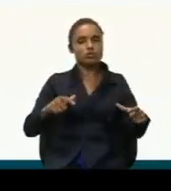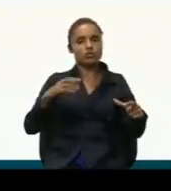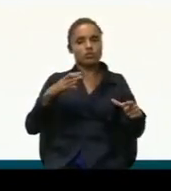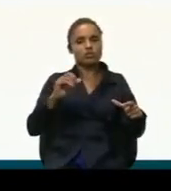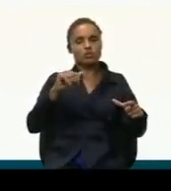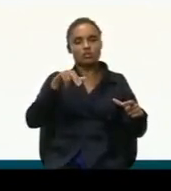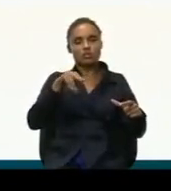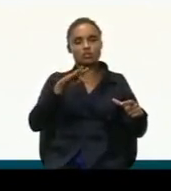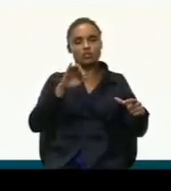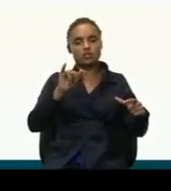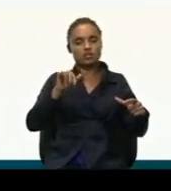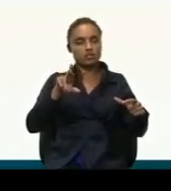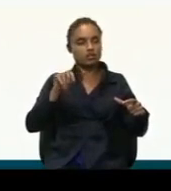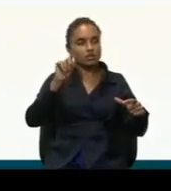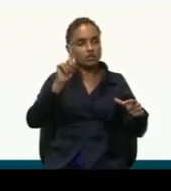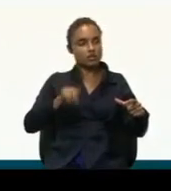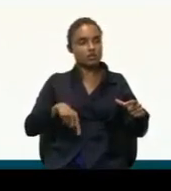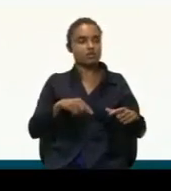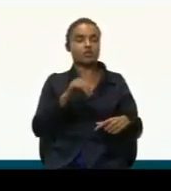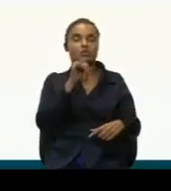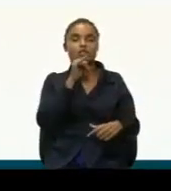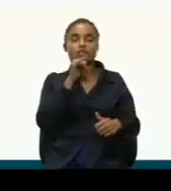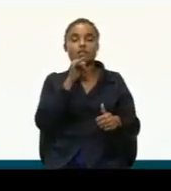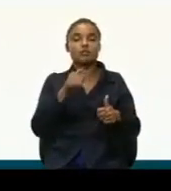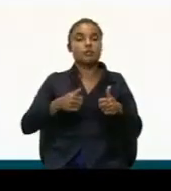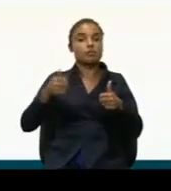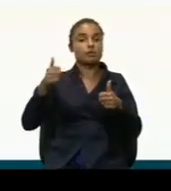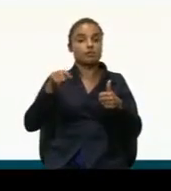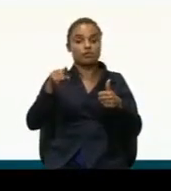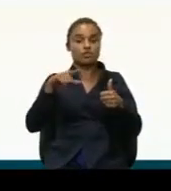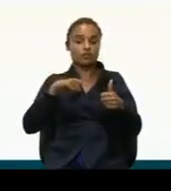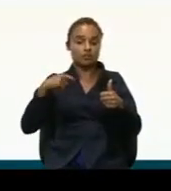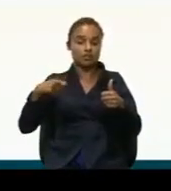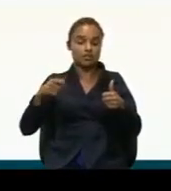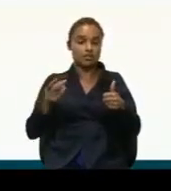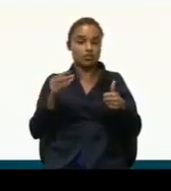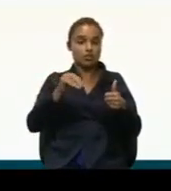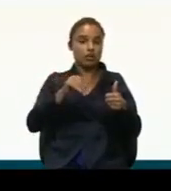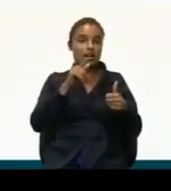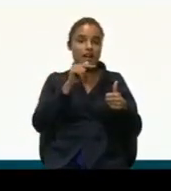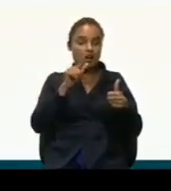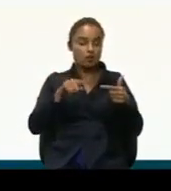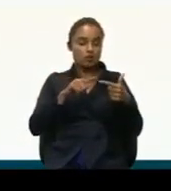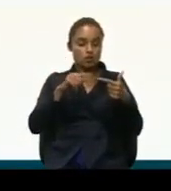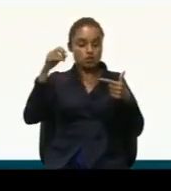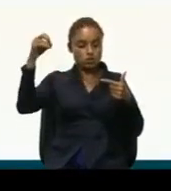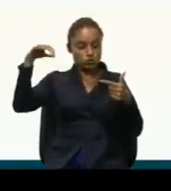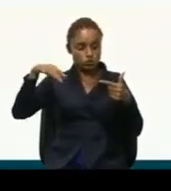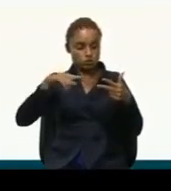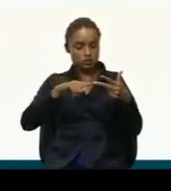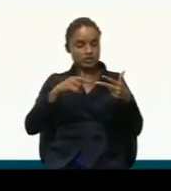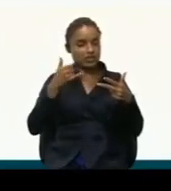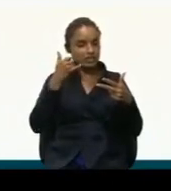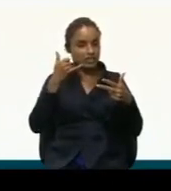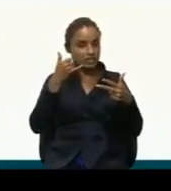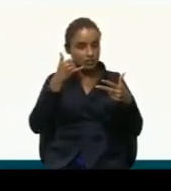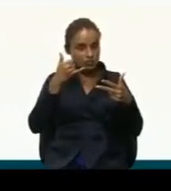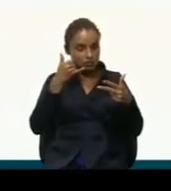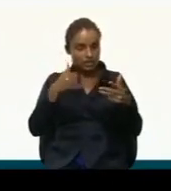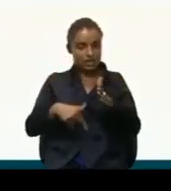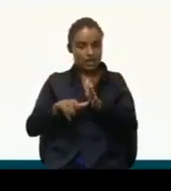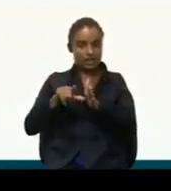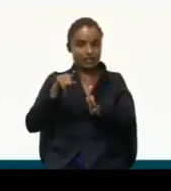ligações provisórias. Água, luz, telefone, tá? Para a gente poder